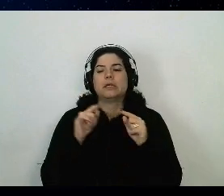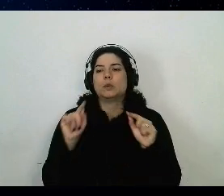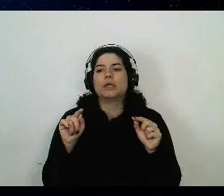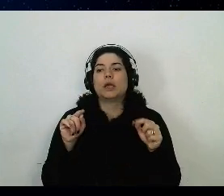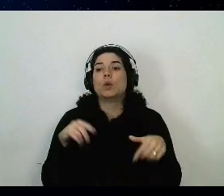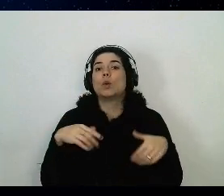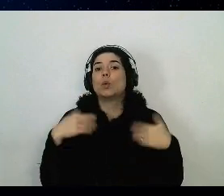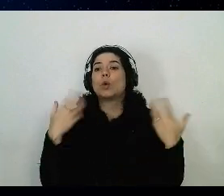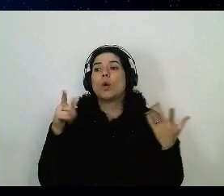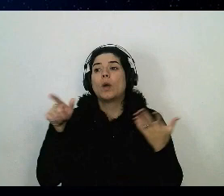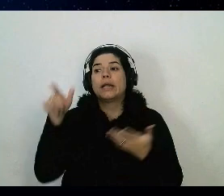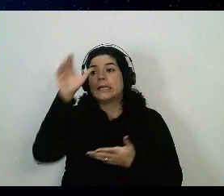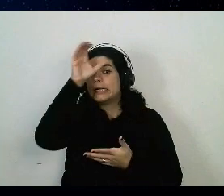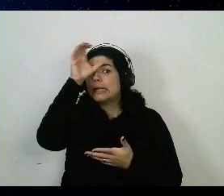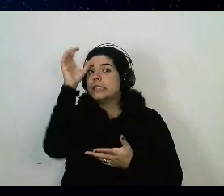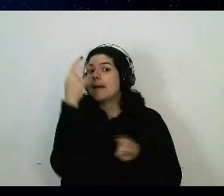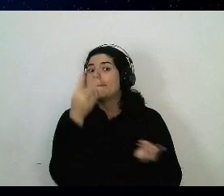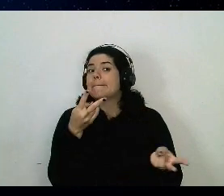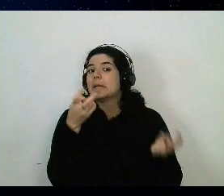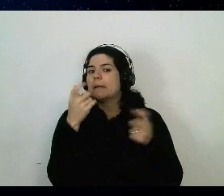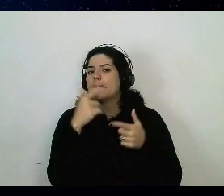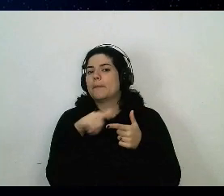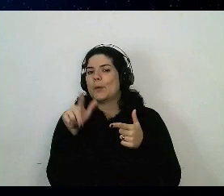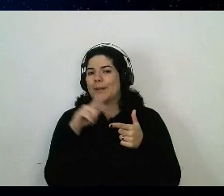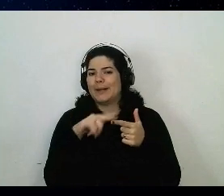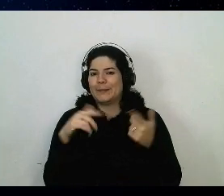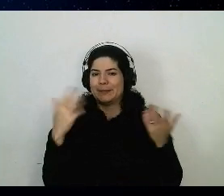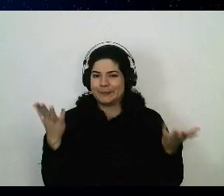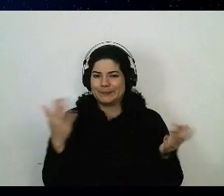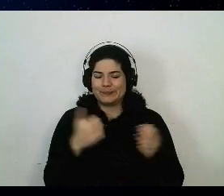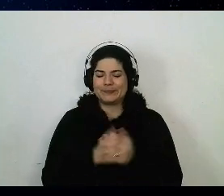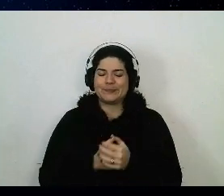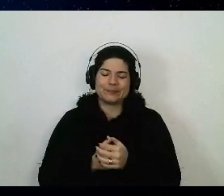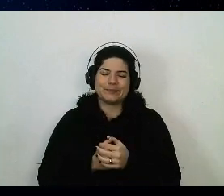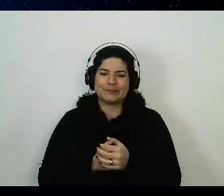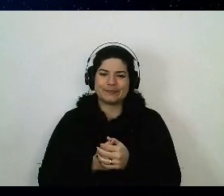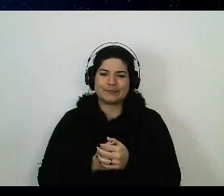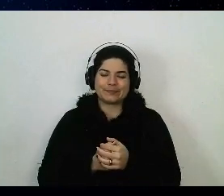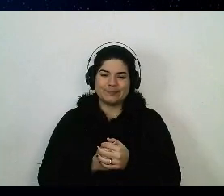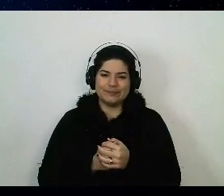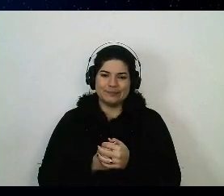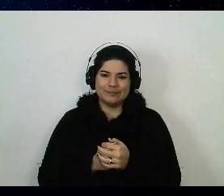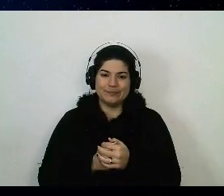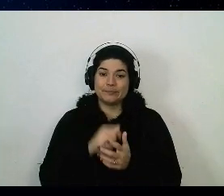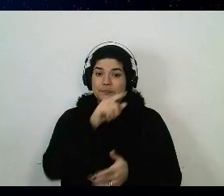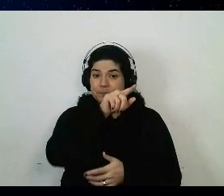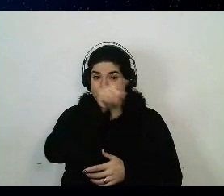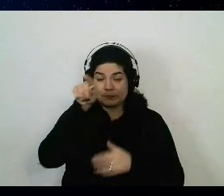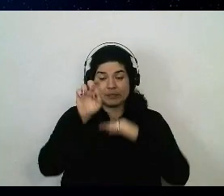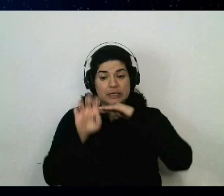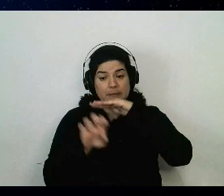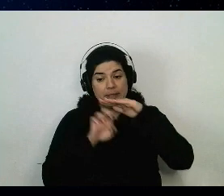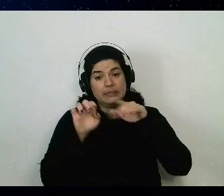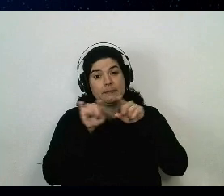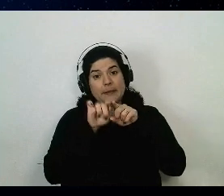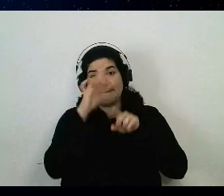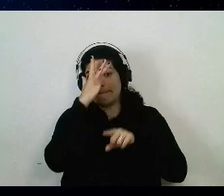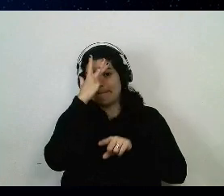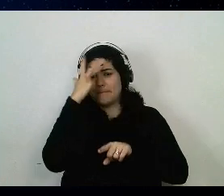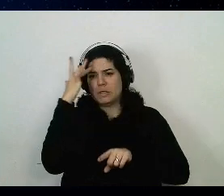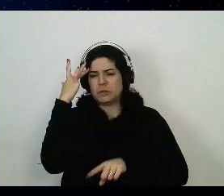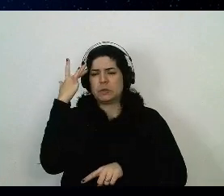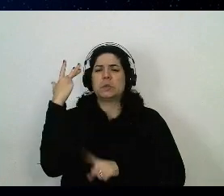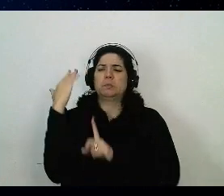cliente está percebendo na outra ponta. E aí, o que as empresas e as pessoas bem-sucedidas, elas têm em